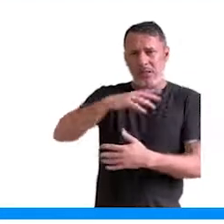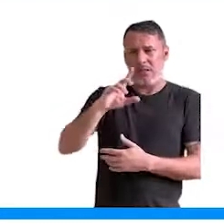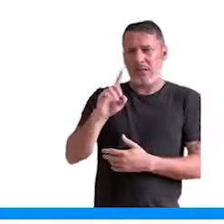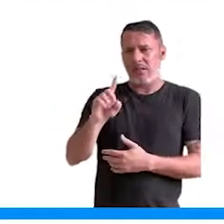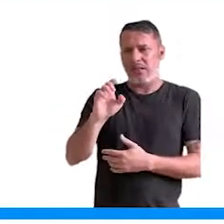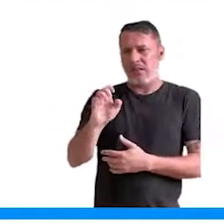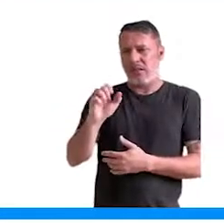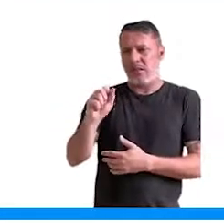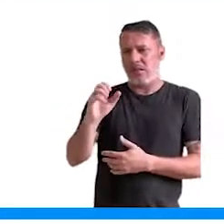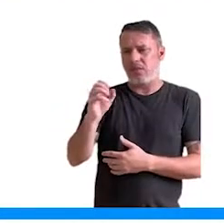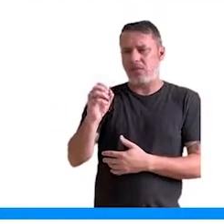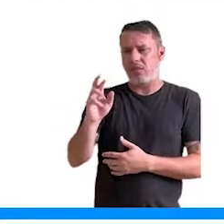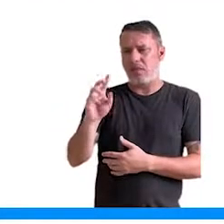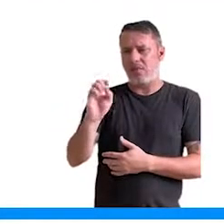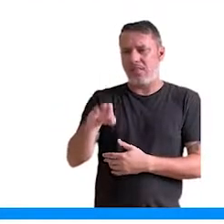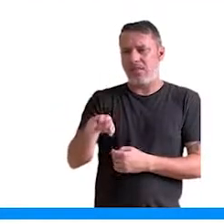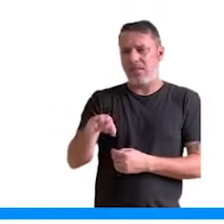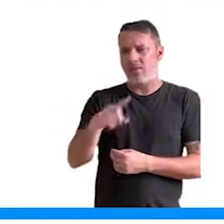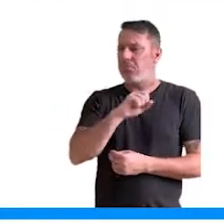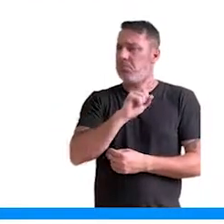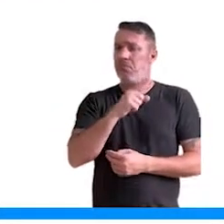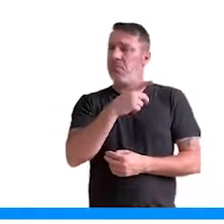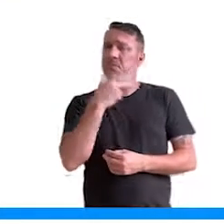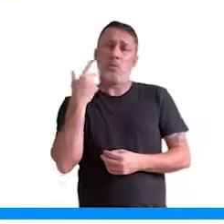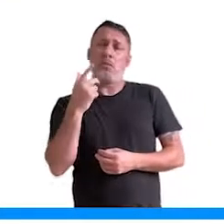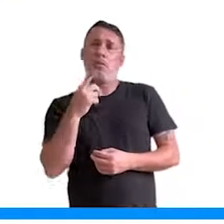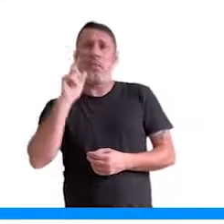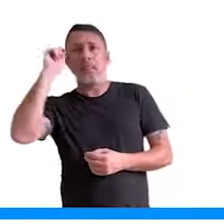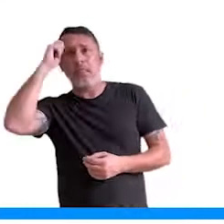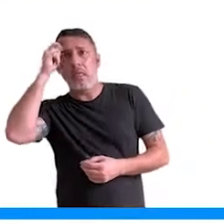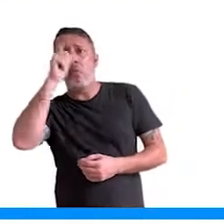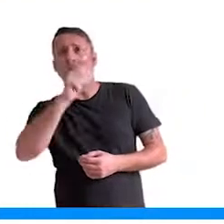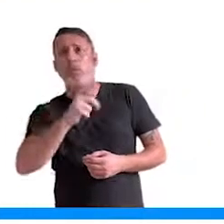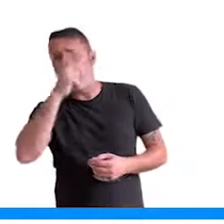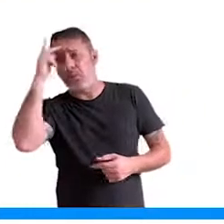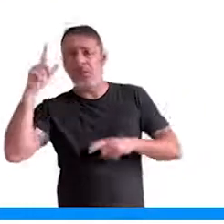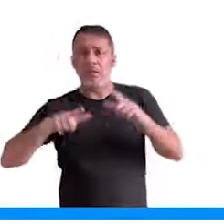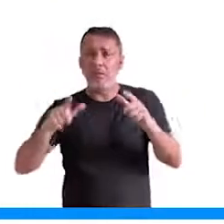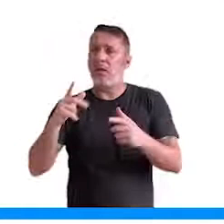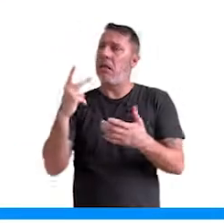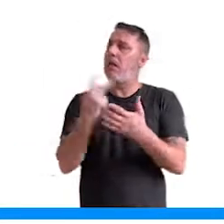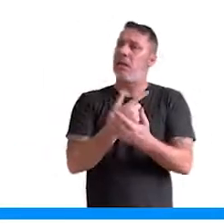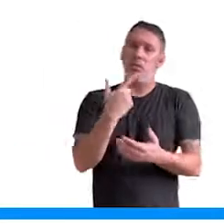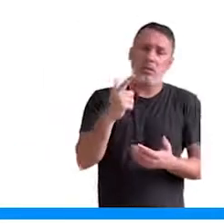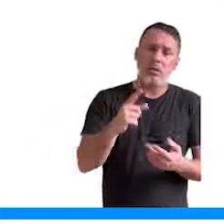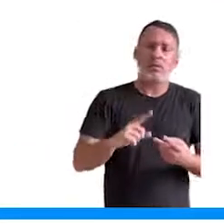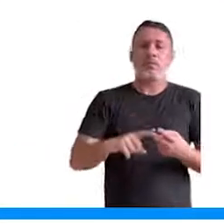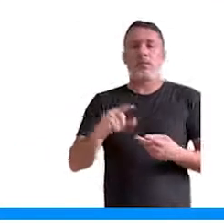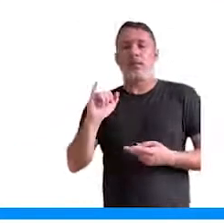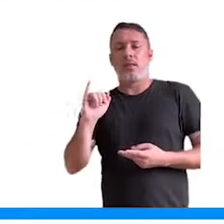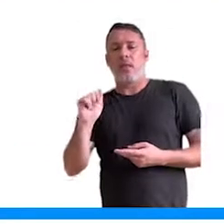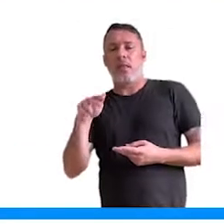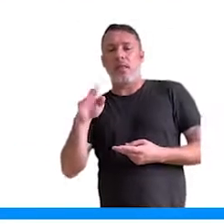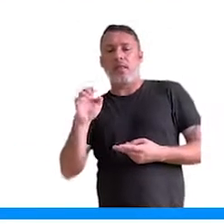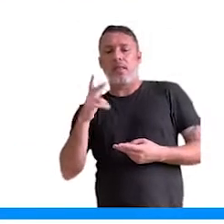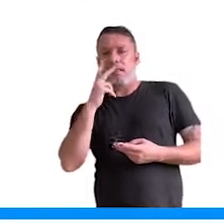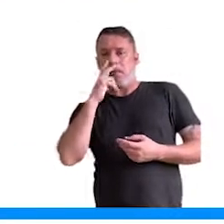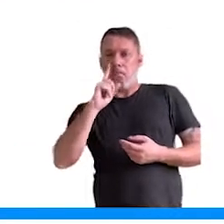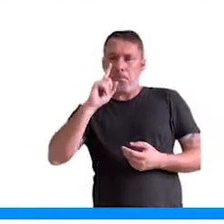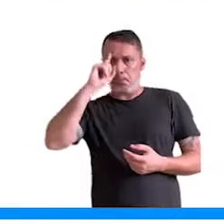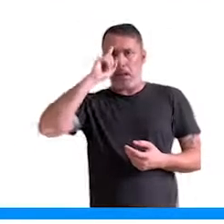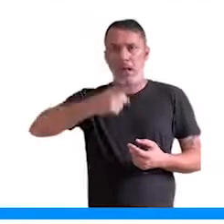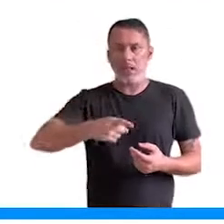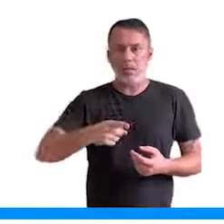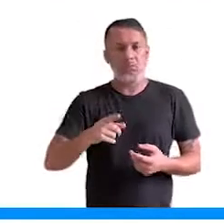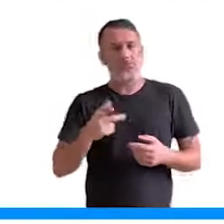está falando que está errado o negro estar junto, não está falando que está errado o Yankee estar sobre, nada